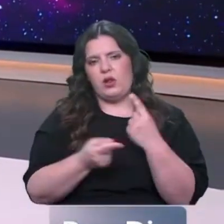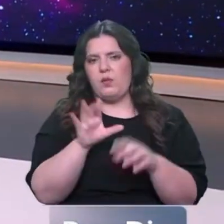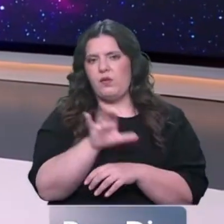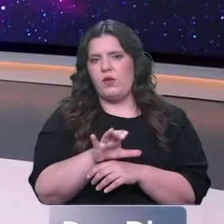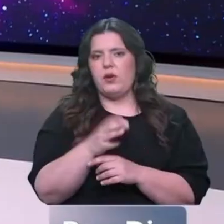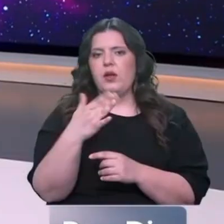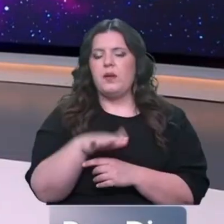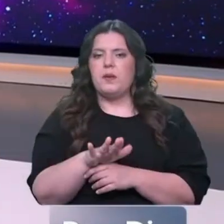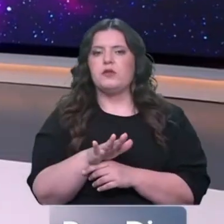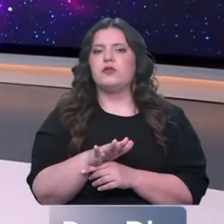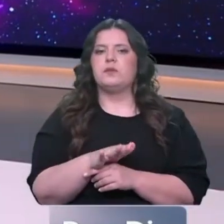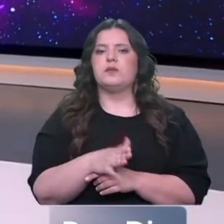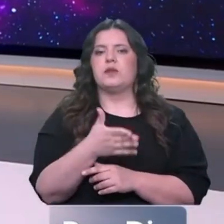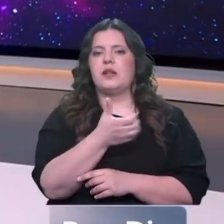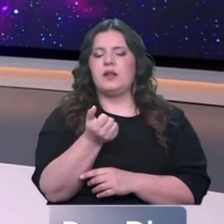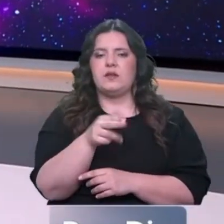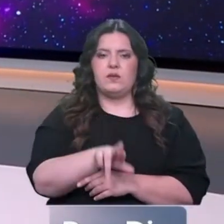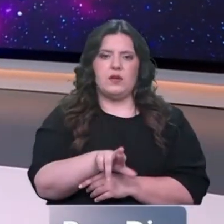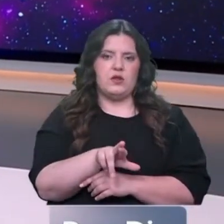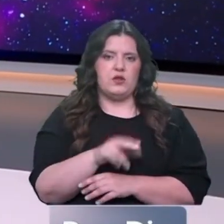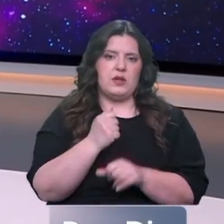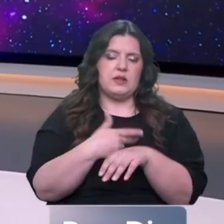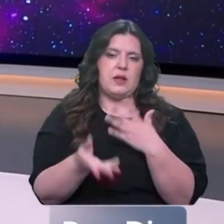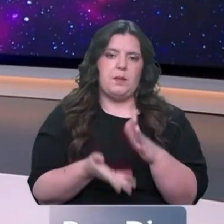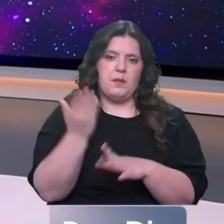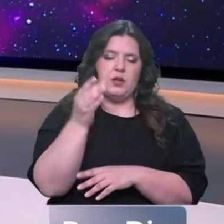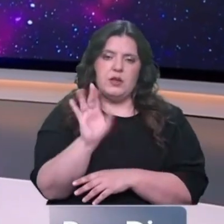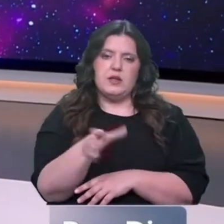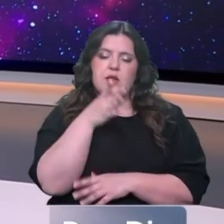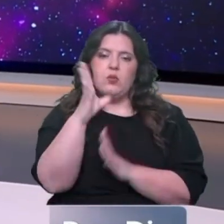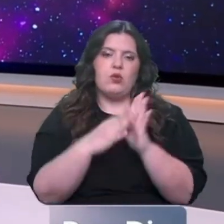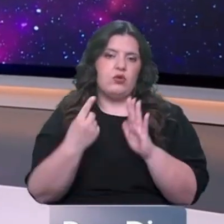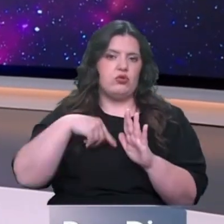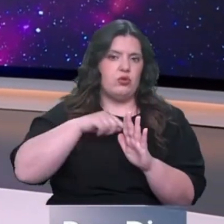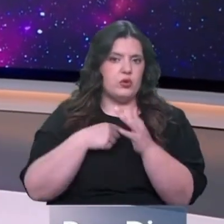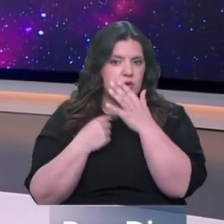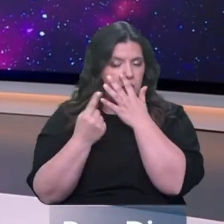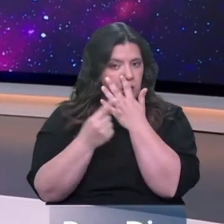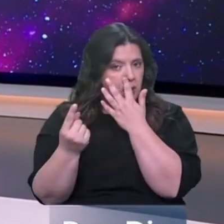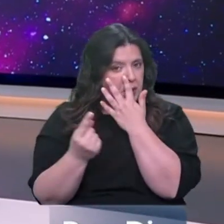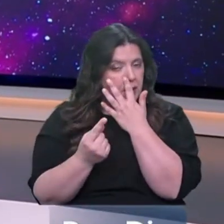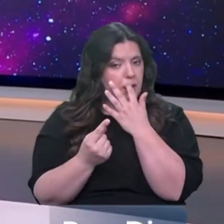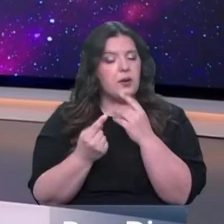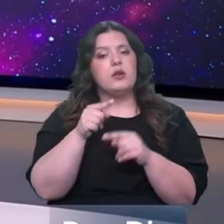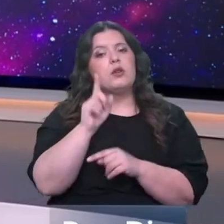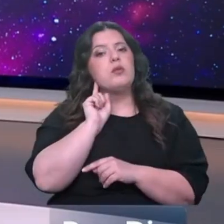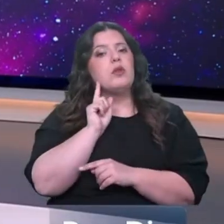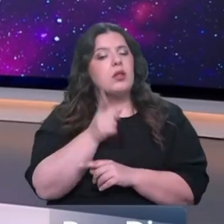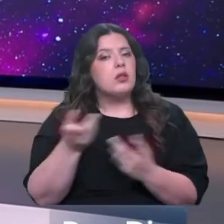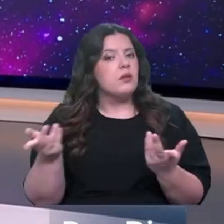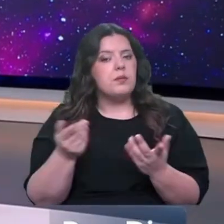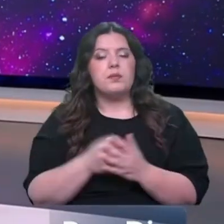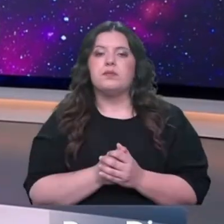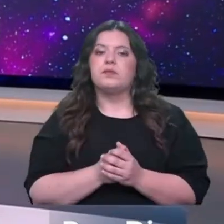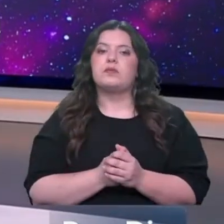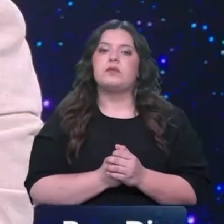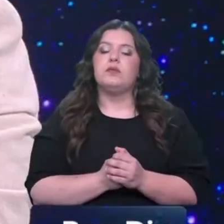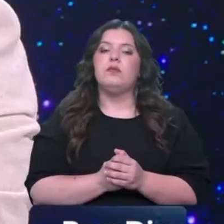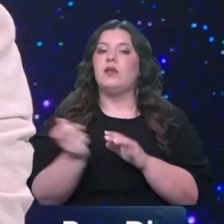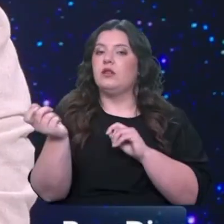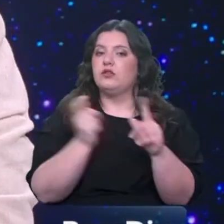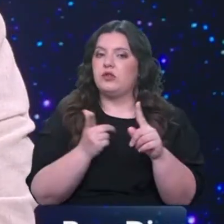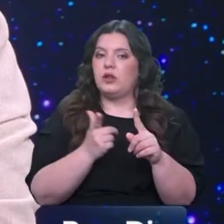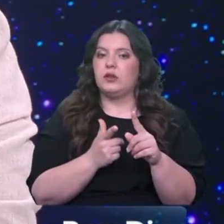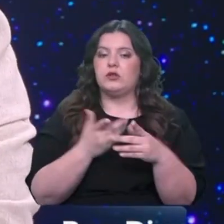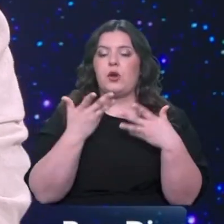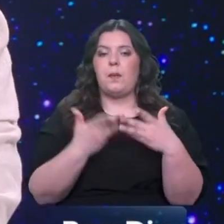raio-x, mas é 15 vezes mais acelerada do que diziam os nossos modelos. Por que razão é que isto é tão importante? É que, por exemplo, estrelas com